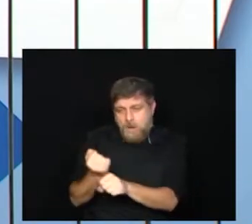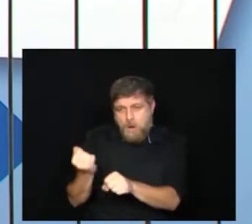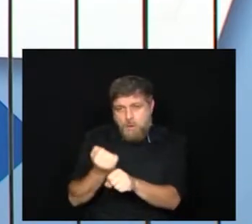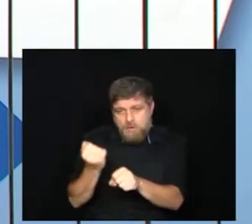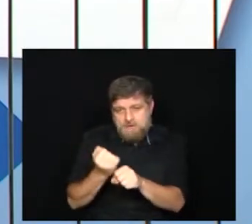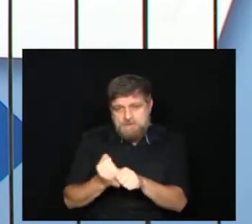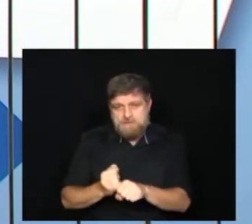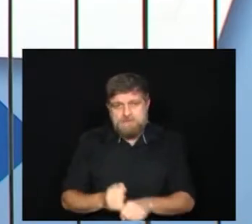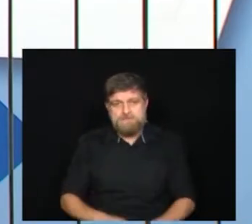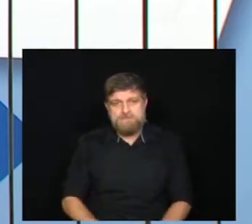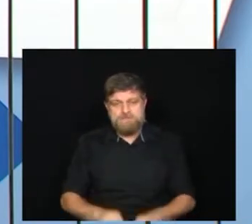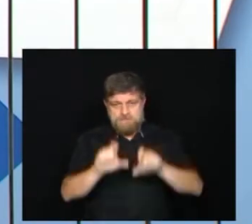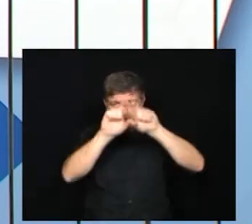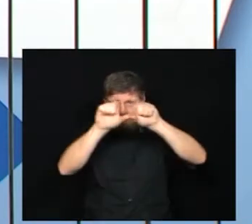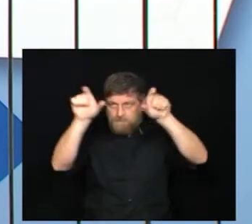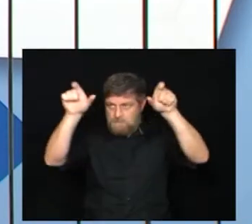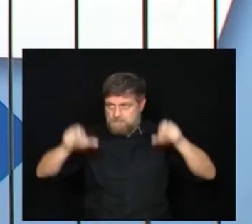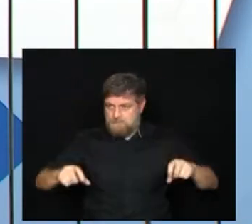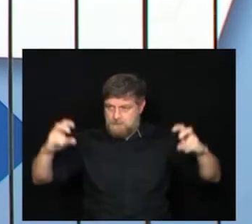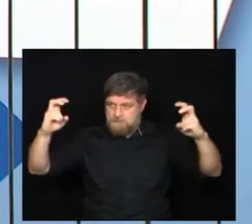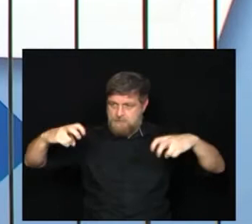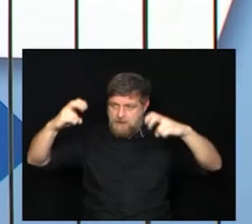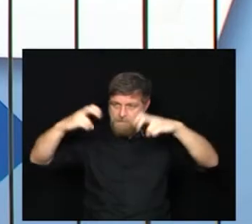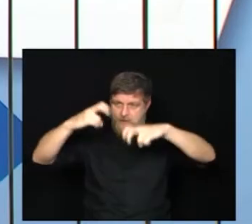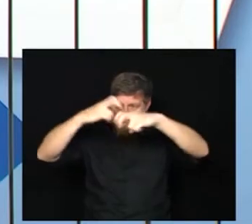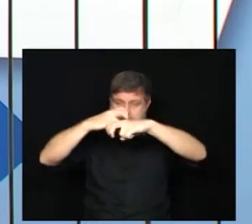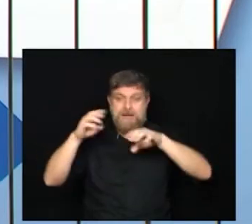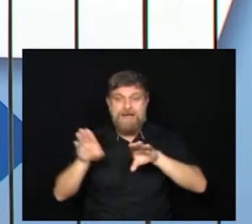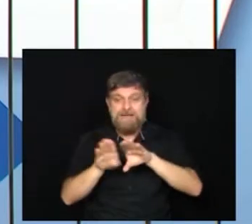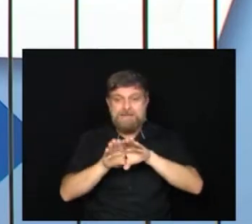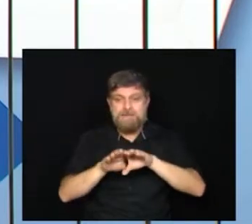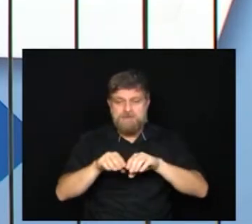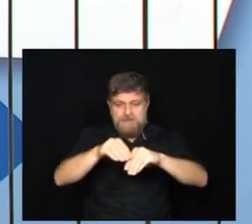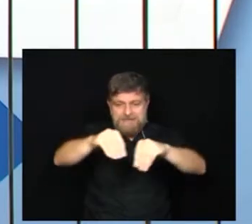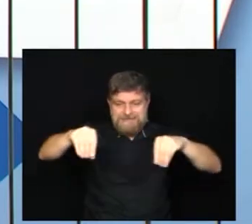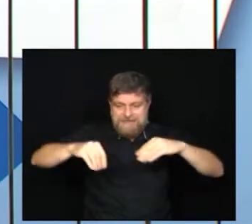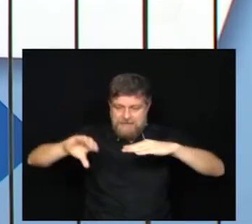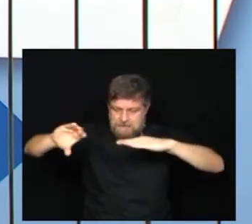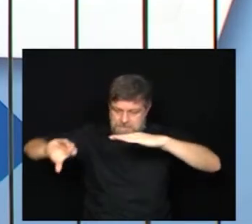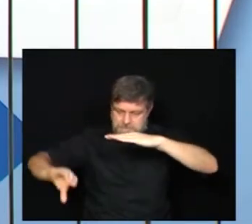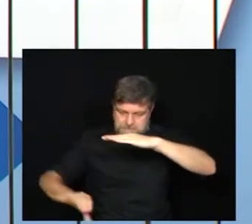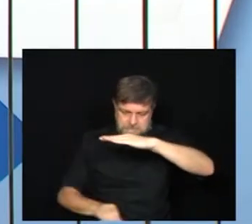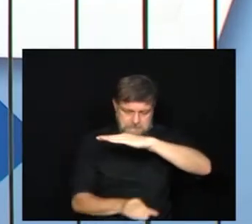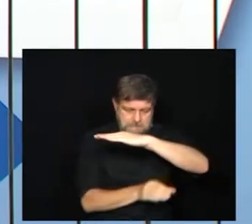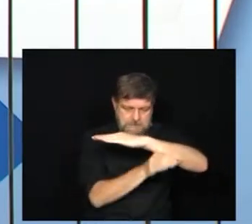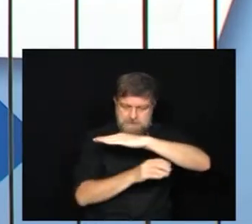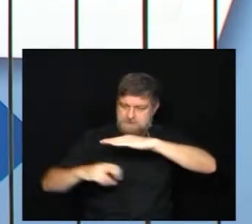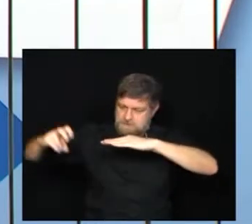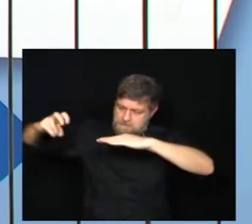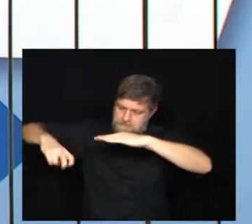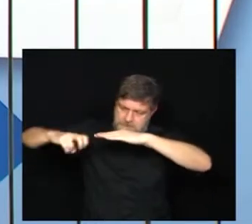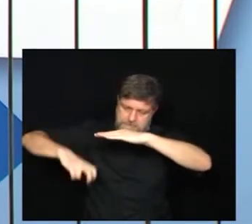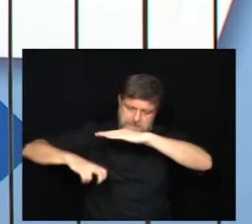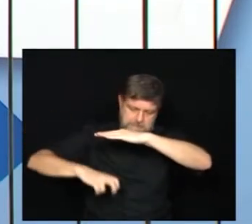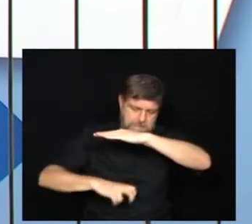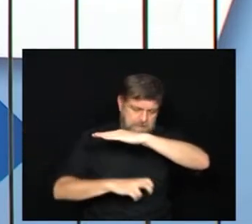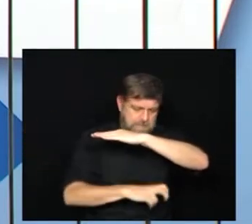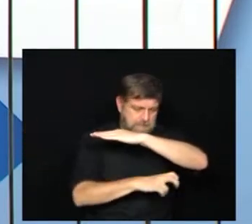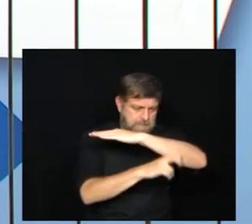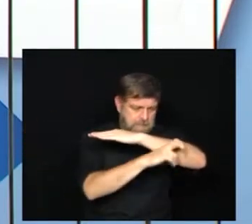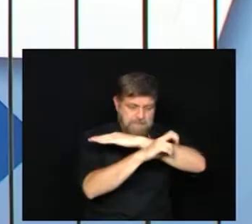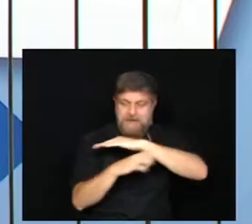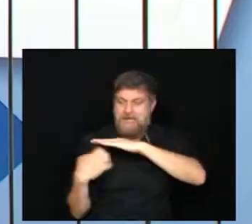das passagens aéreas para os animais e também para as passagens subterrâneas. E como o secretário disse, algumas serão feitas